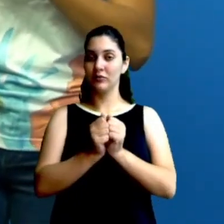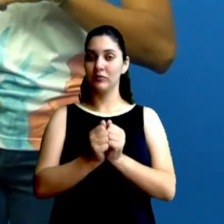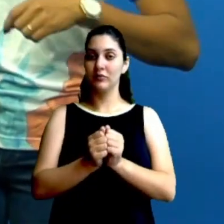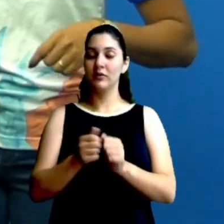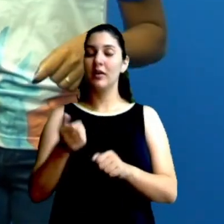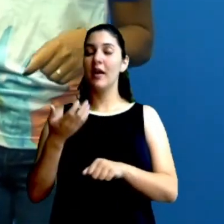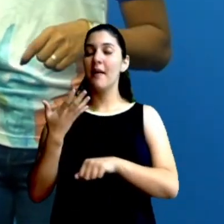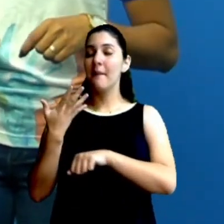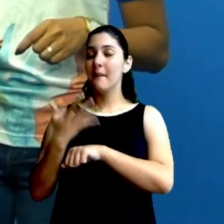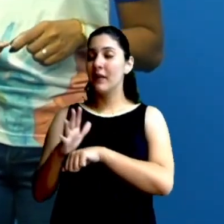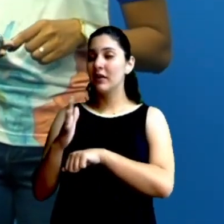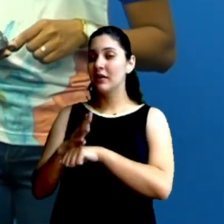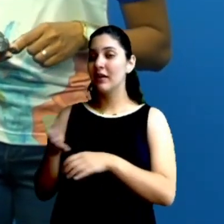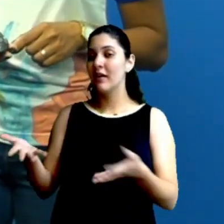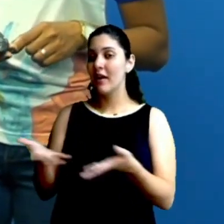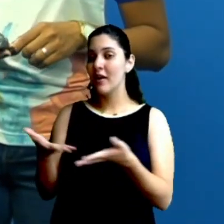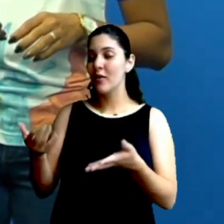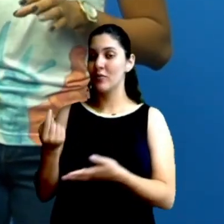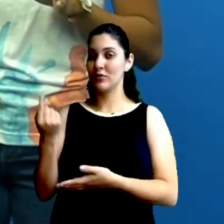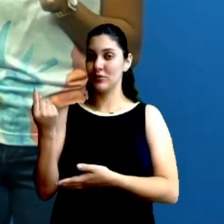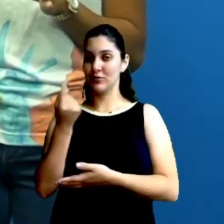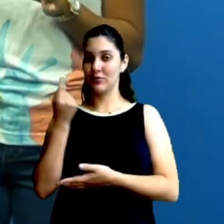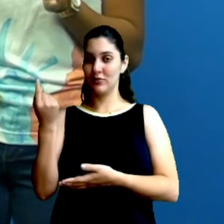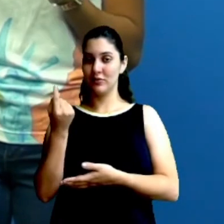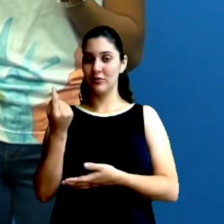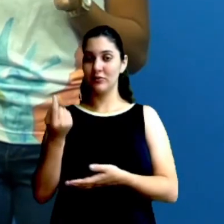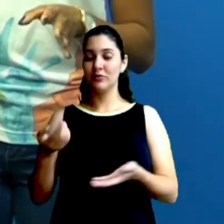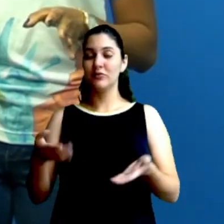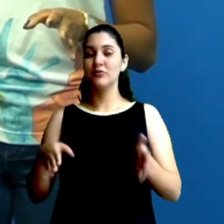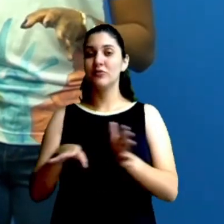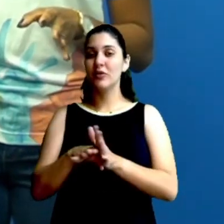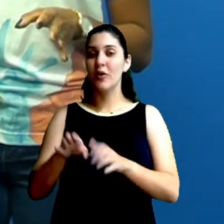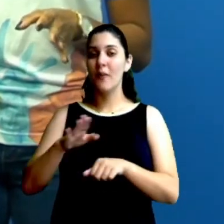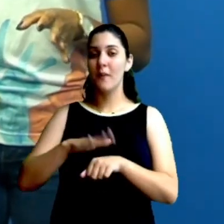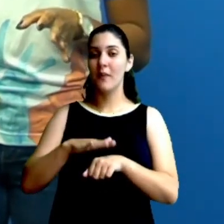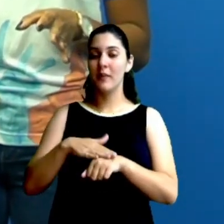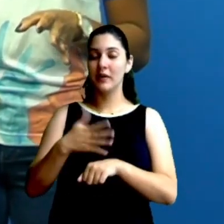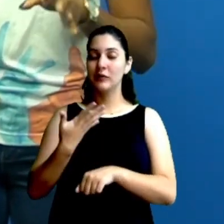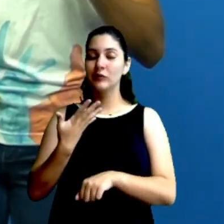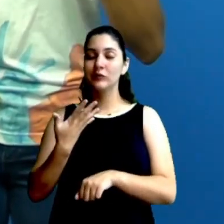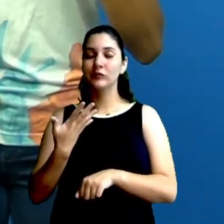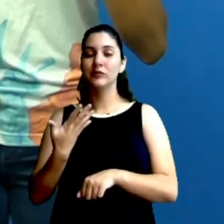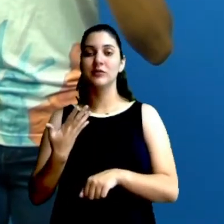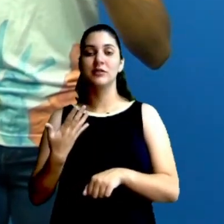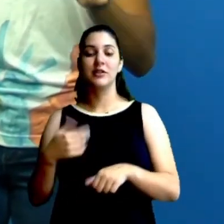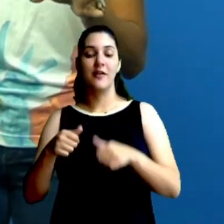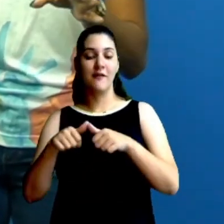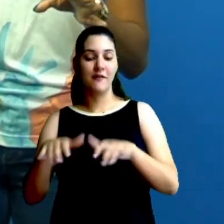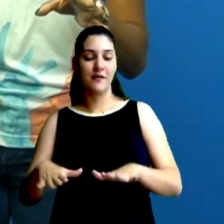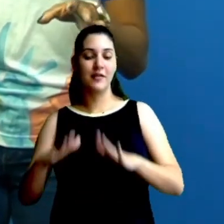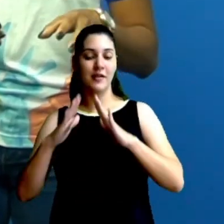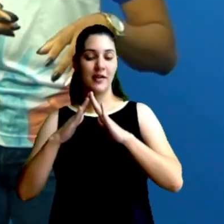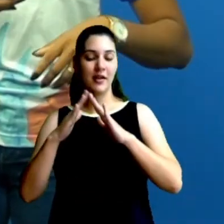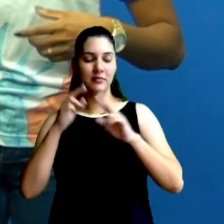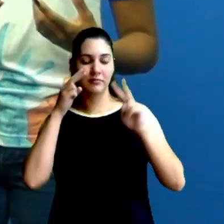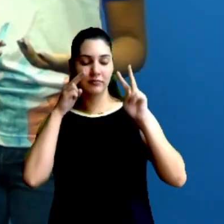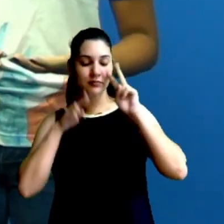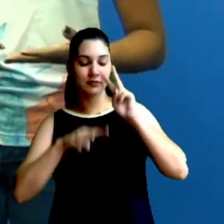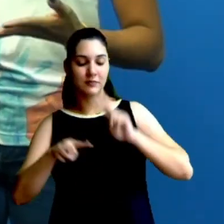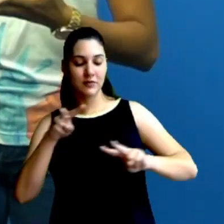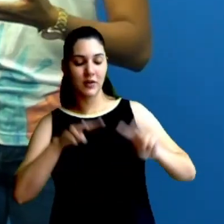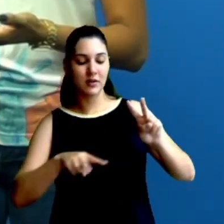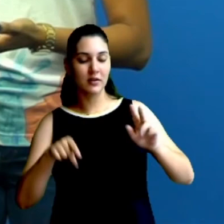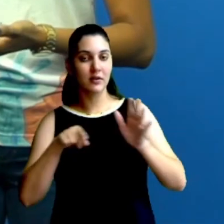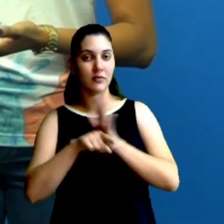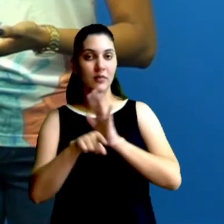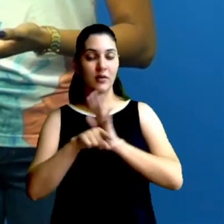você praticar sozinho, é isso mesmo. Chegou a hora daquele momento em que você fica em casa, observando as questões e